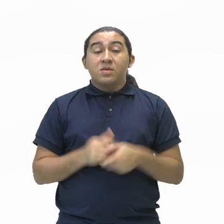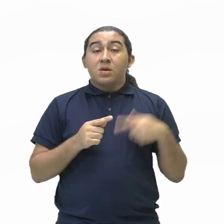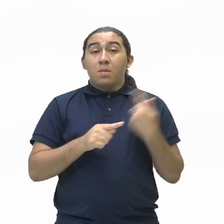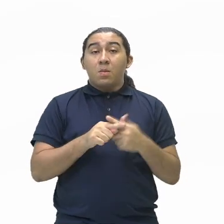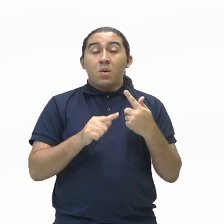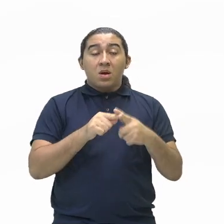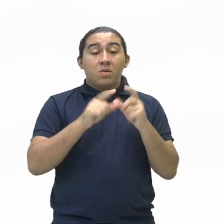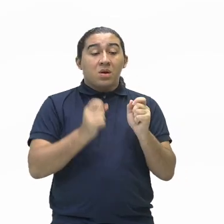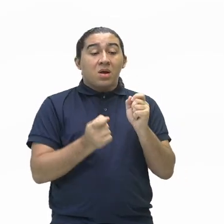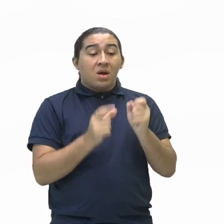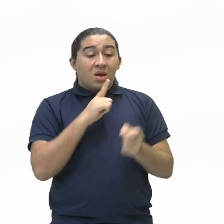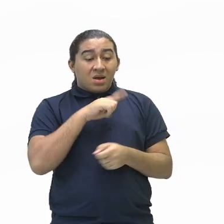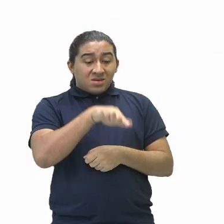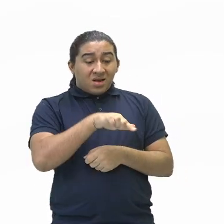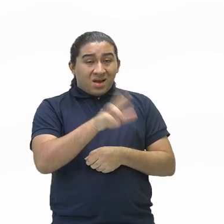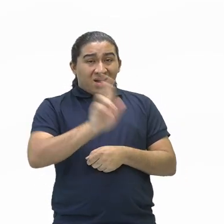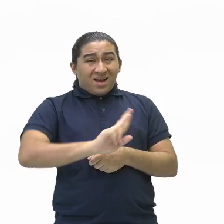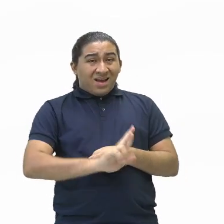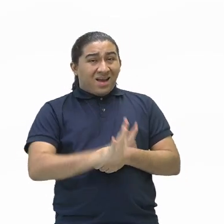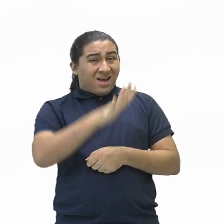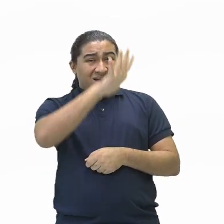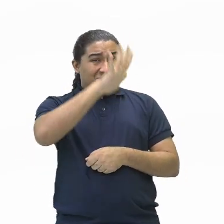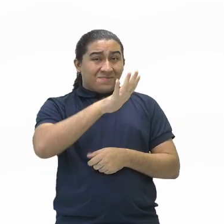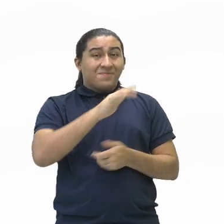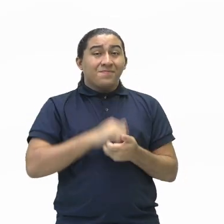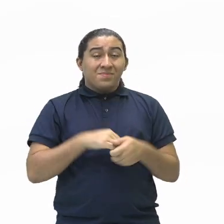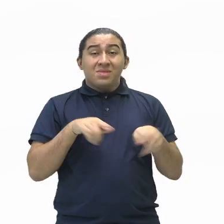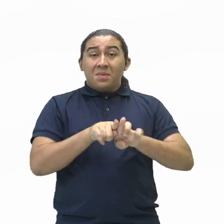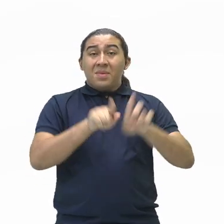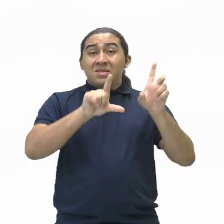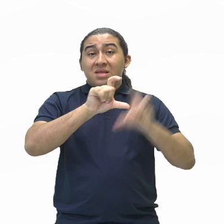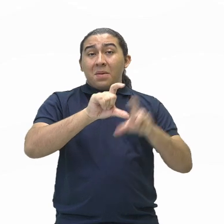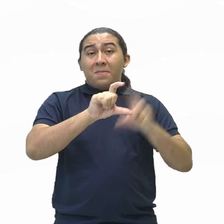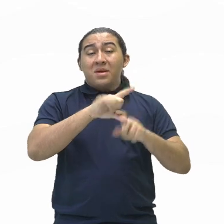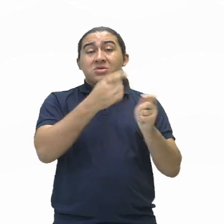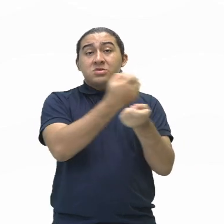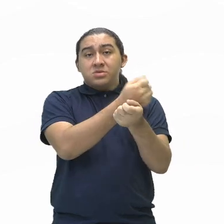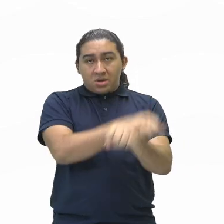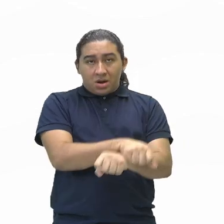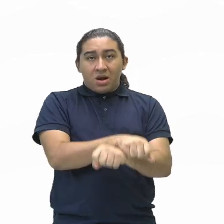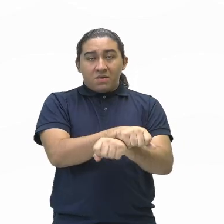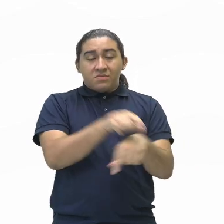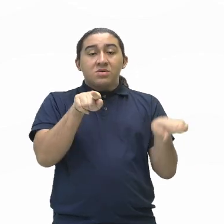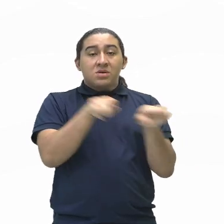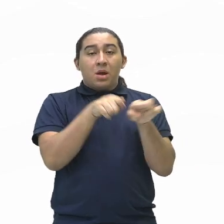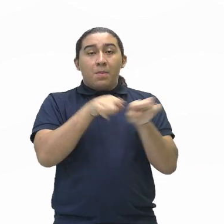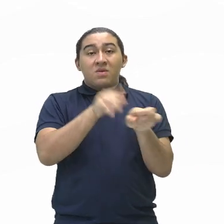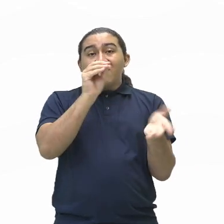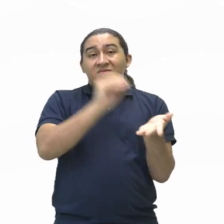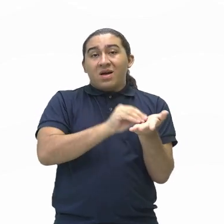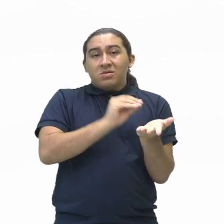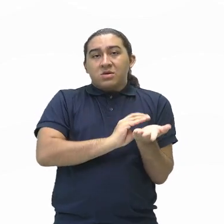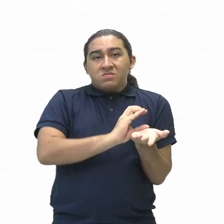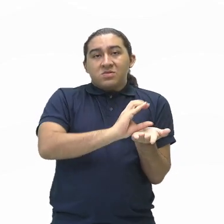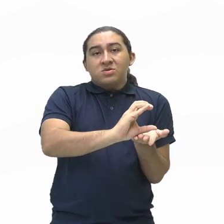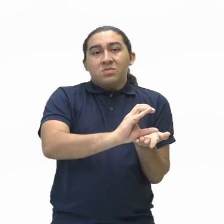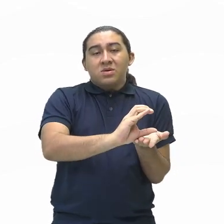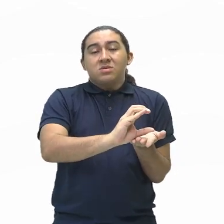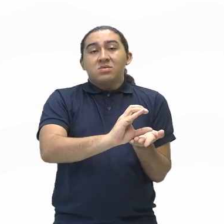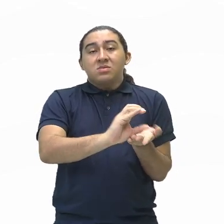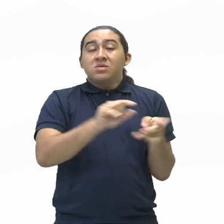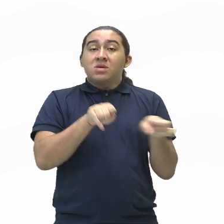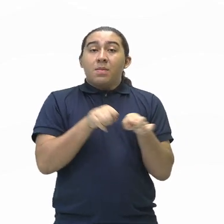da produção. E a dependência da mão de obra escravizada, somando com a falta de investimentos